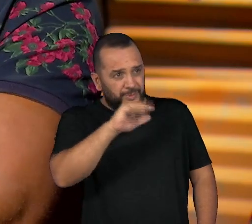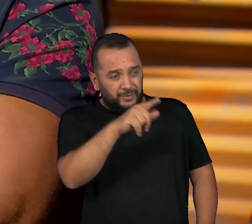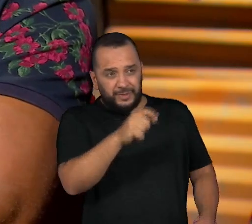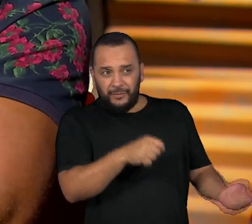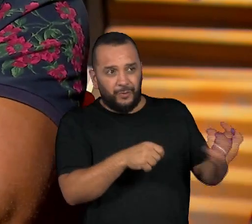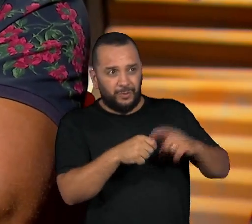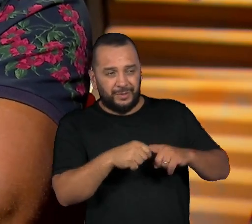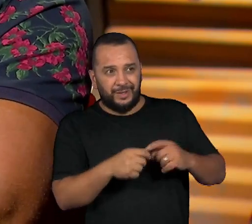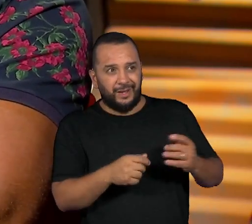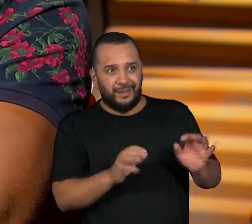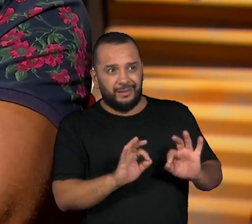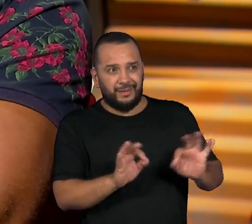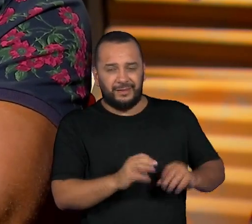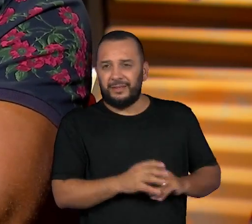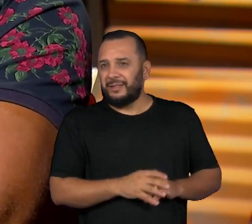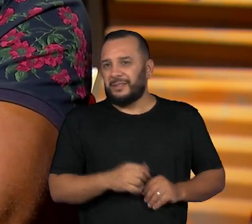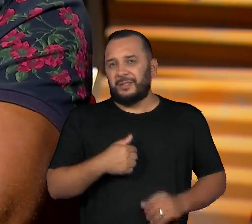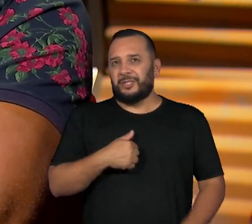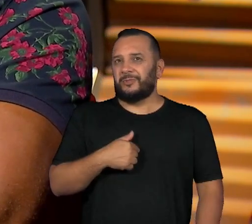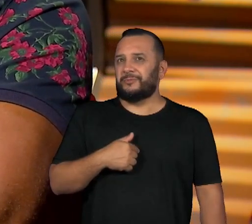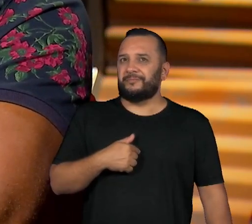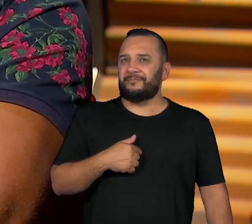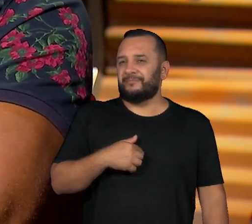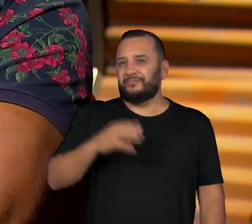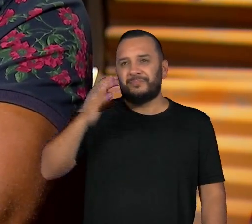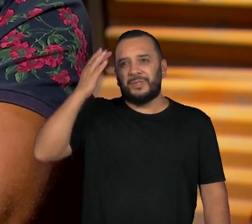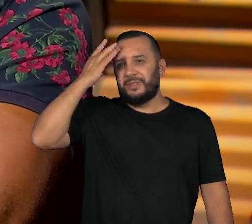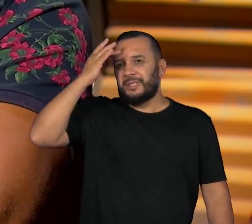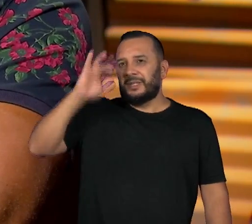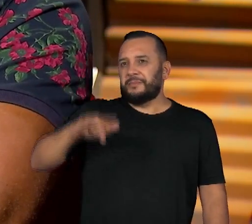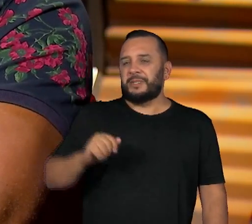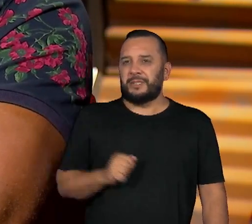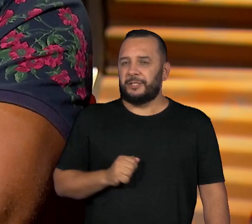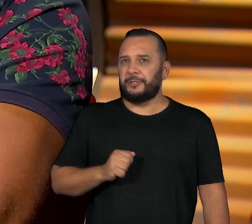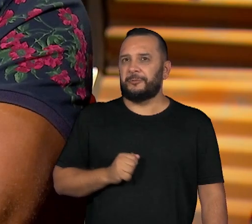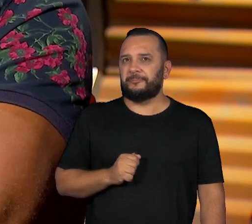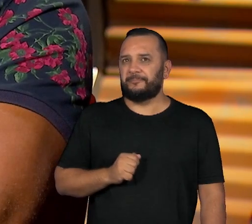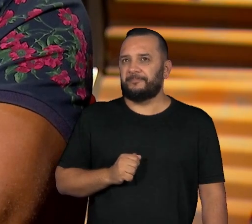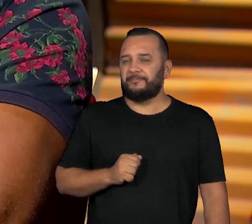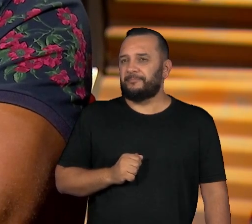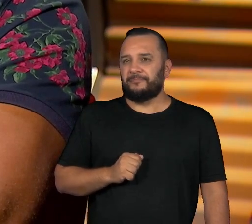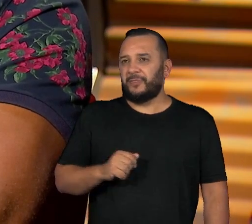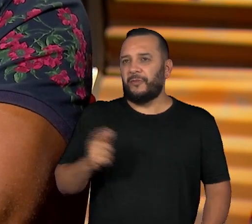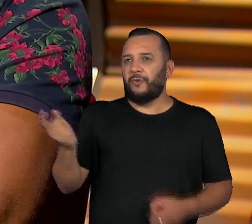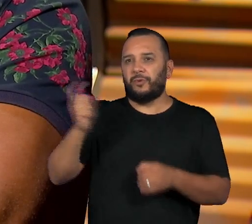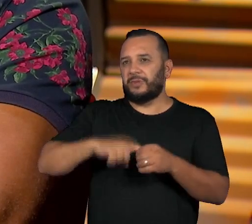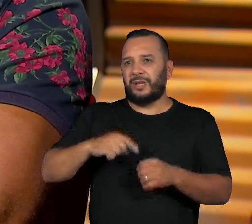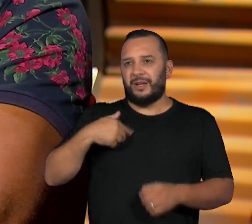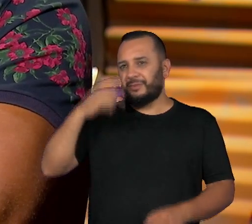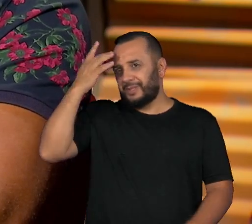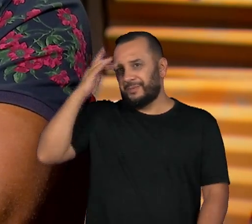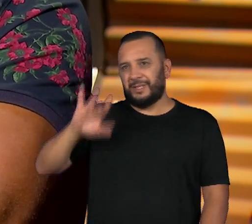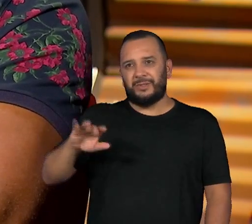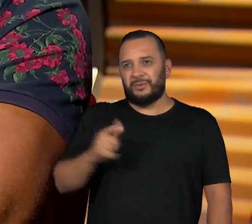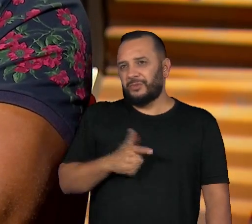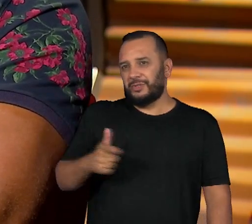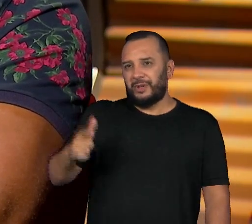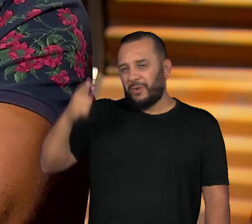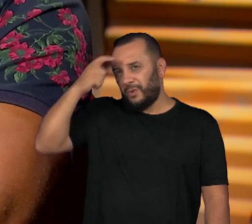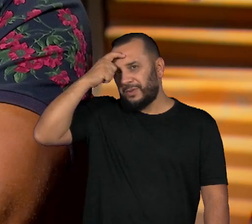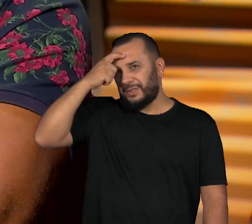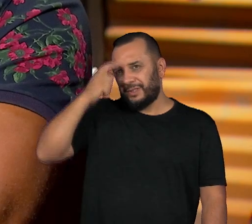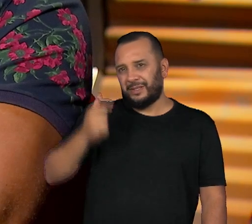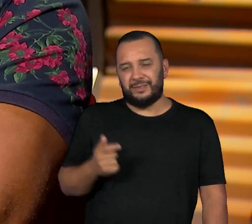não tinha, naquele momento, eu não sabia que eu não ia mais voltar. Eu não tinha